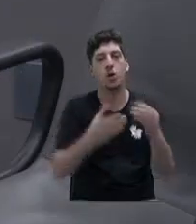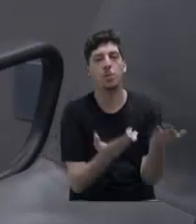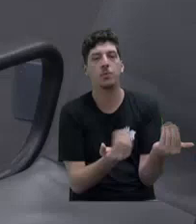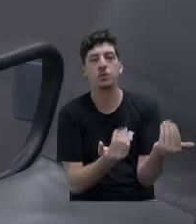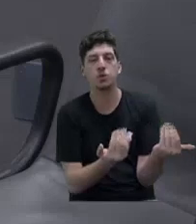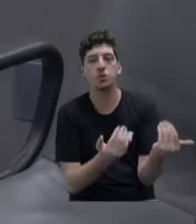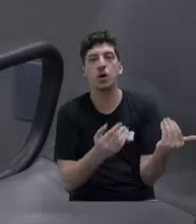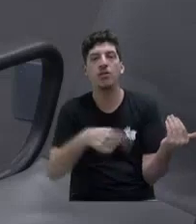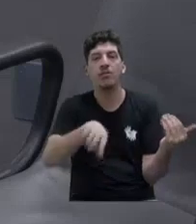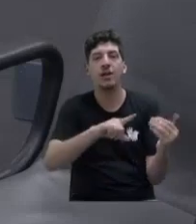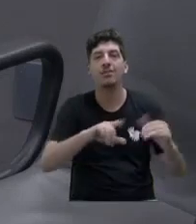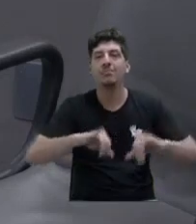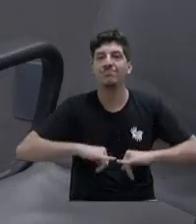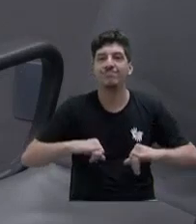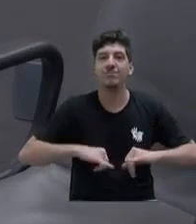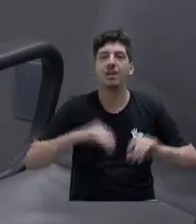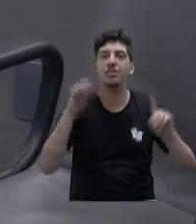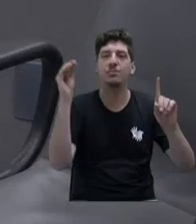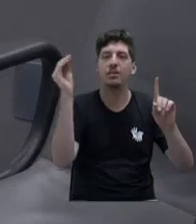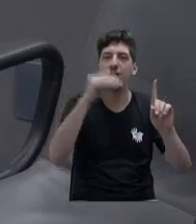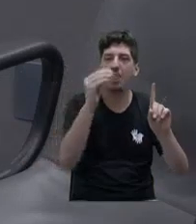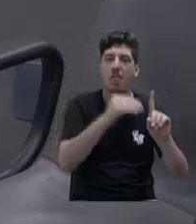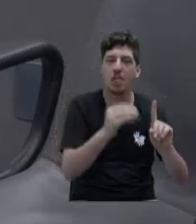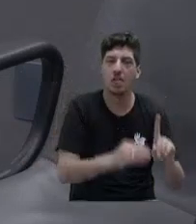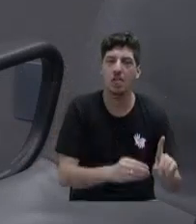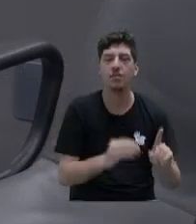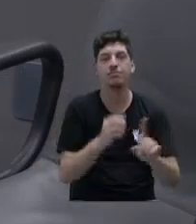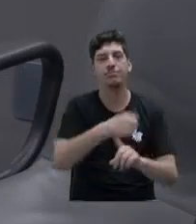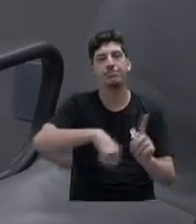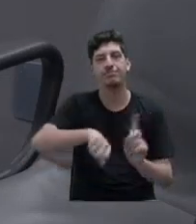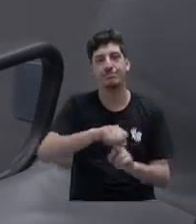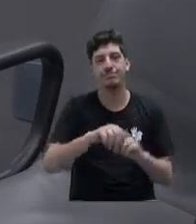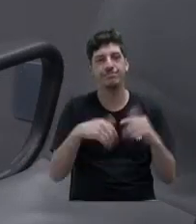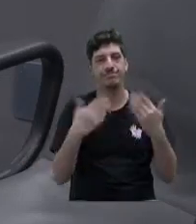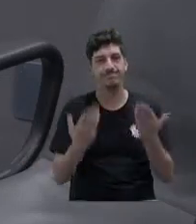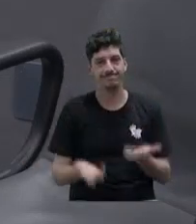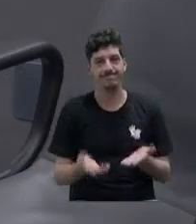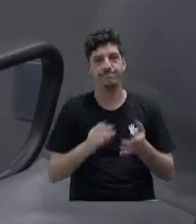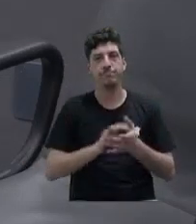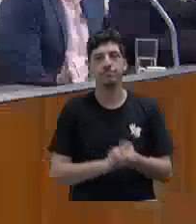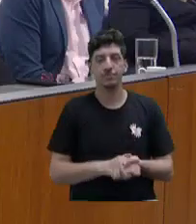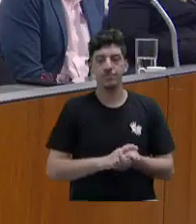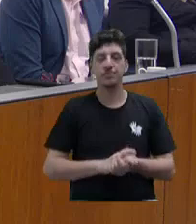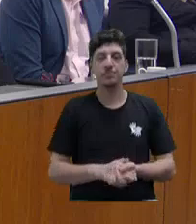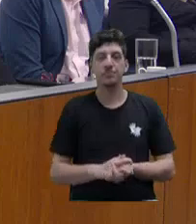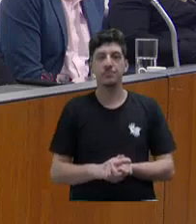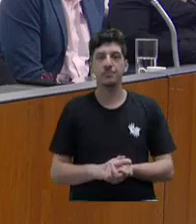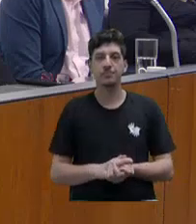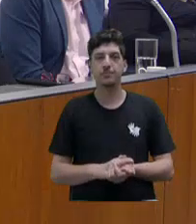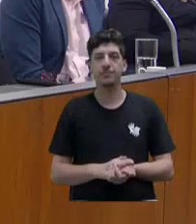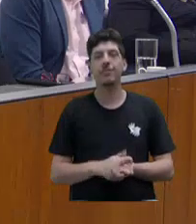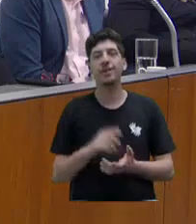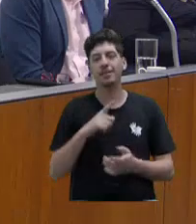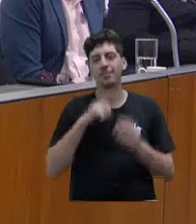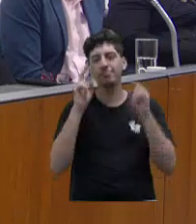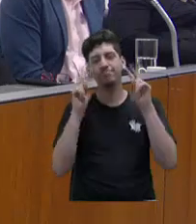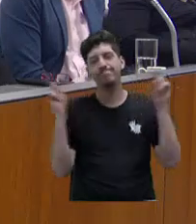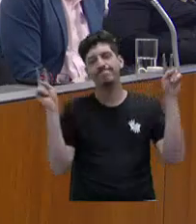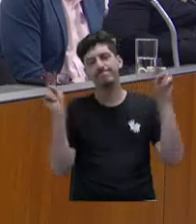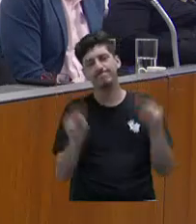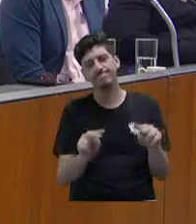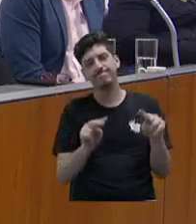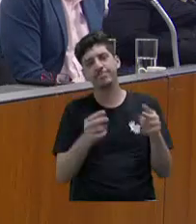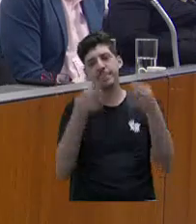em situação de vulnerabilidade social. Então, esse olhar torna Minas